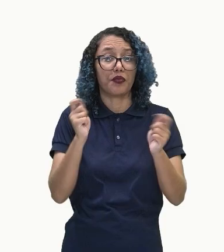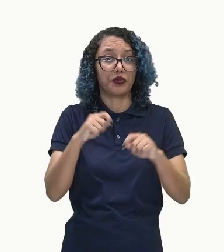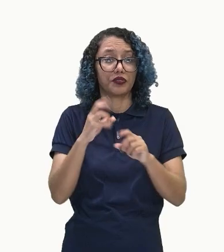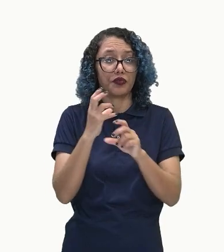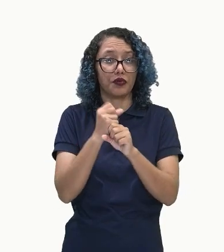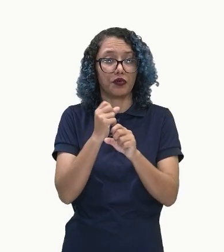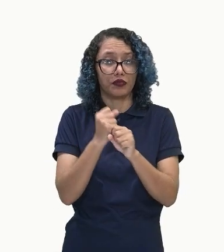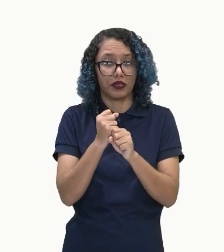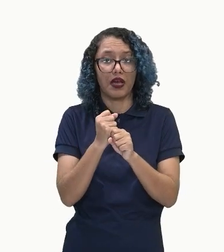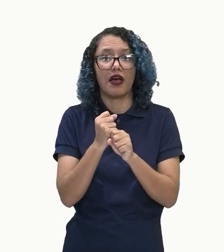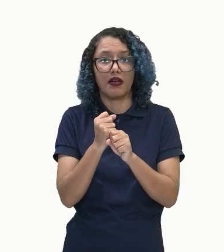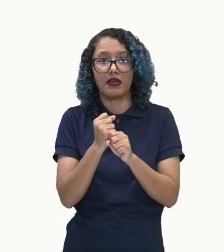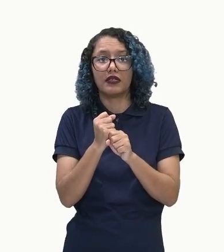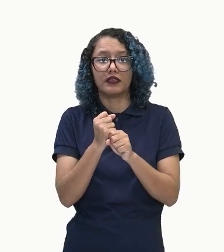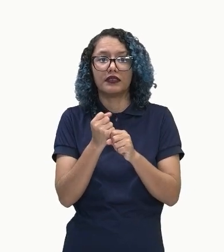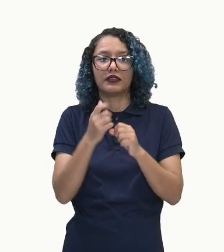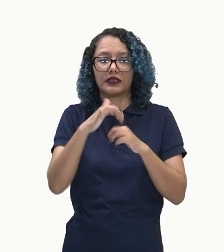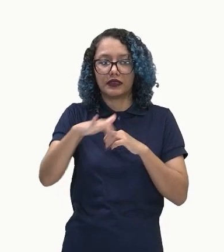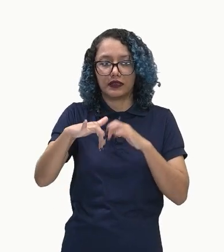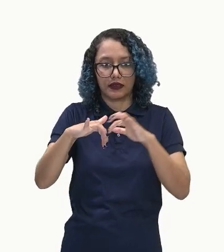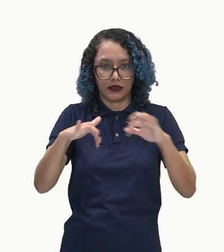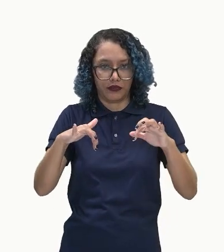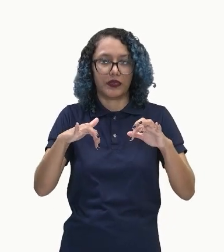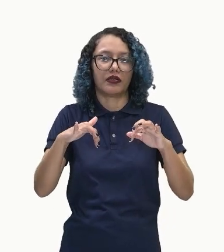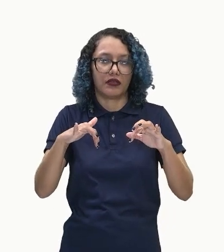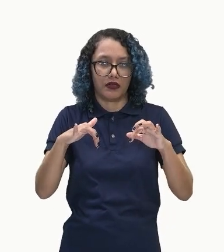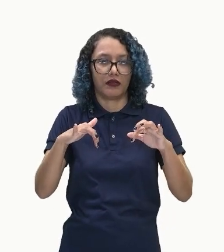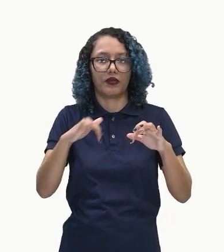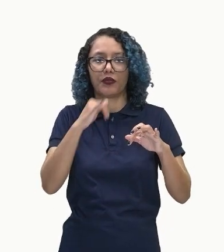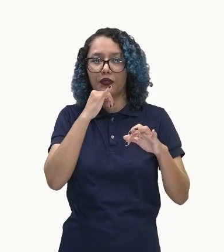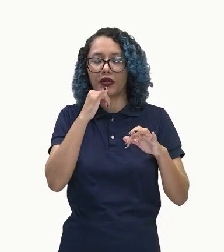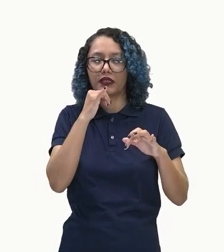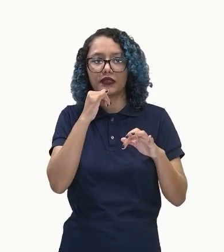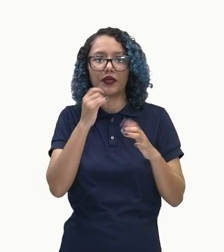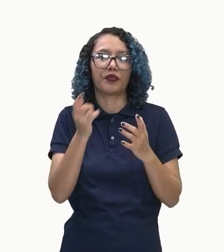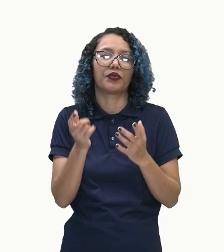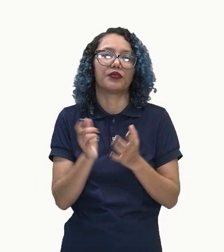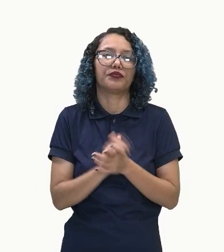itens separados, tá? Exemplos,